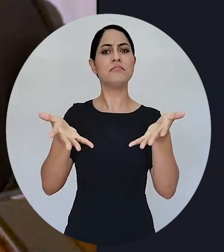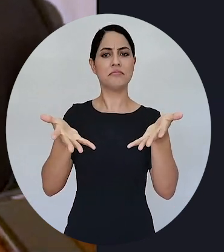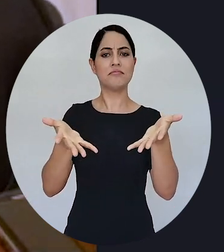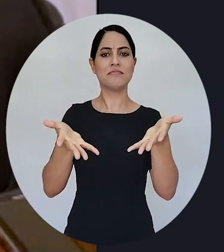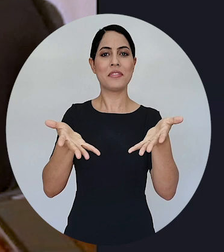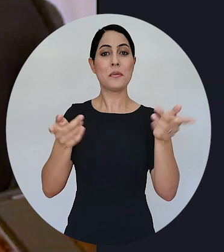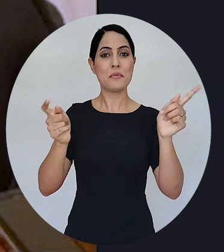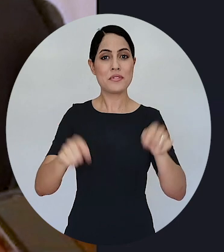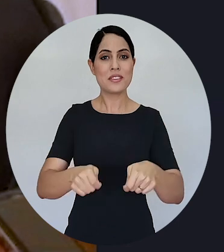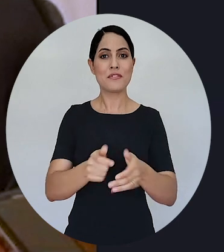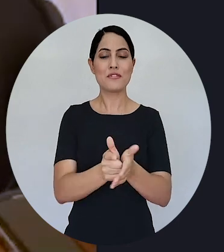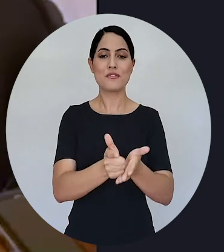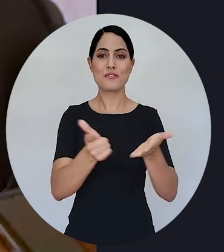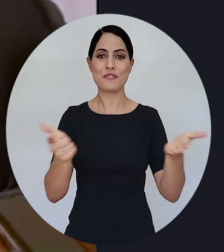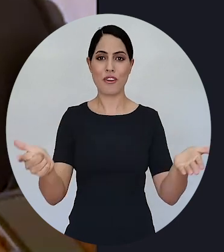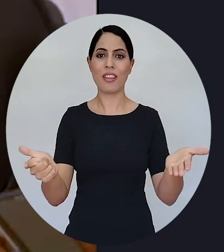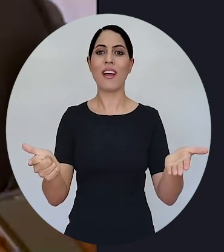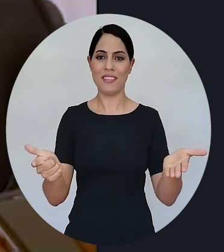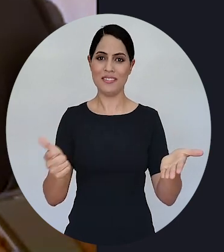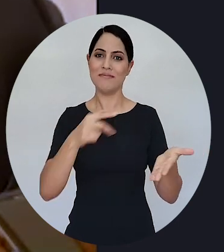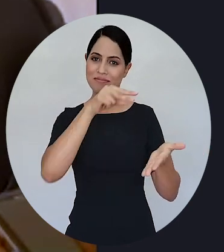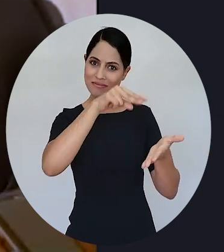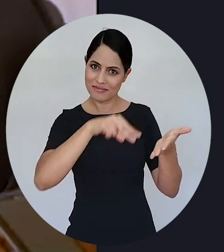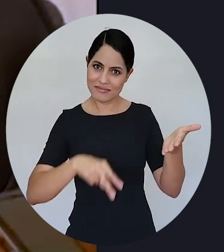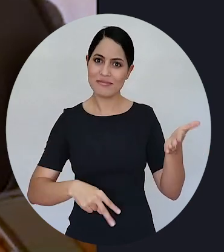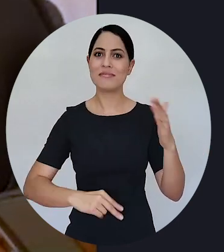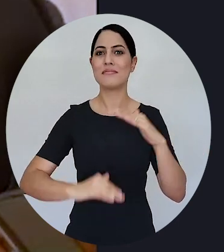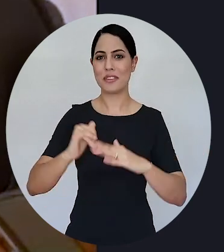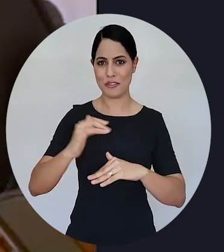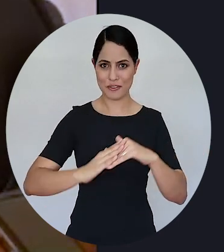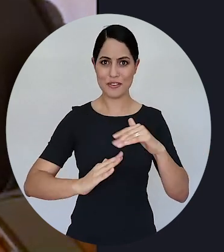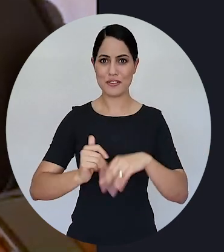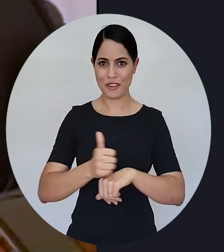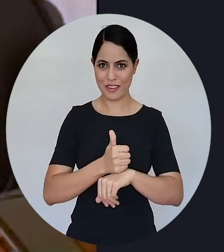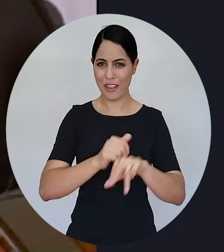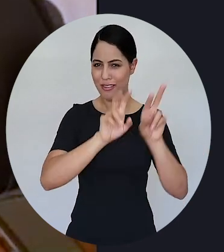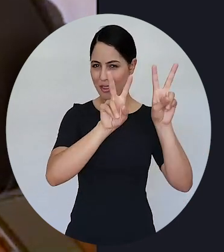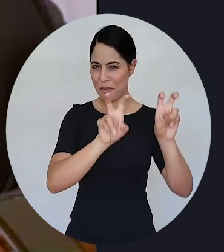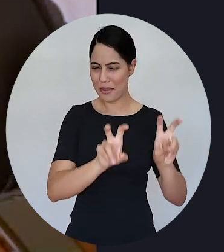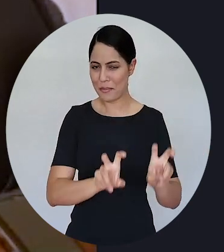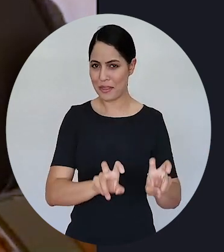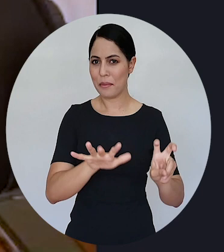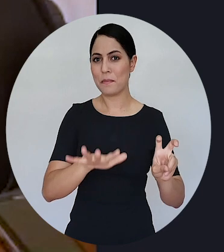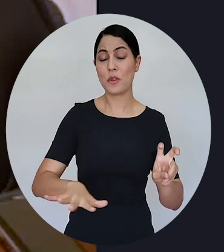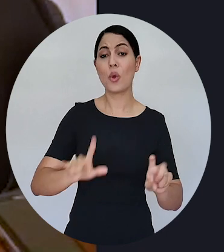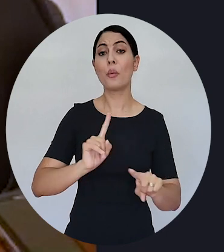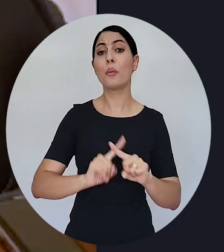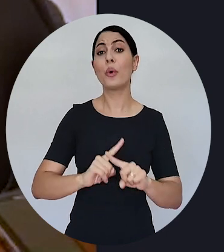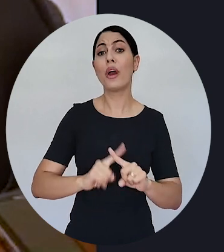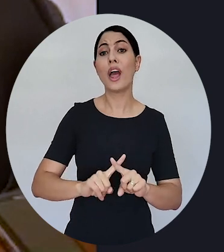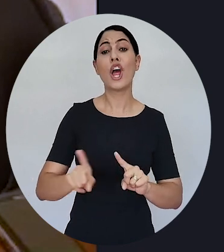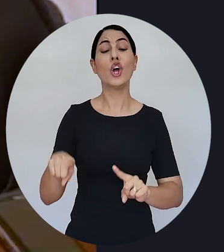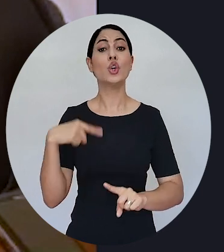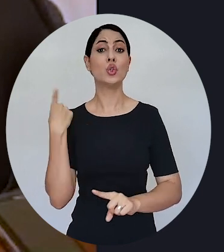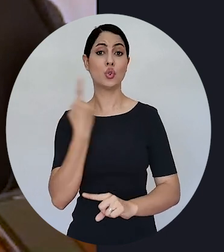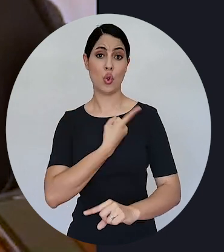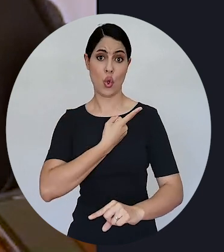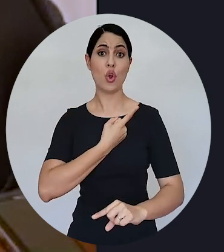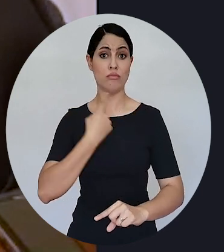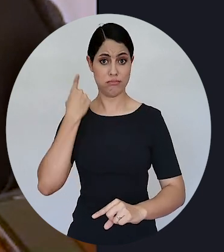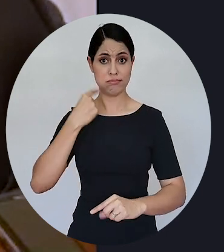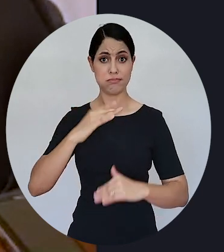e incentivar a leitura do jornalismo profissional, pois a nossa